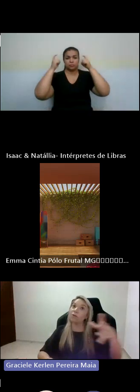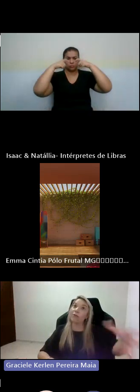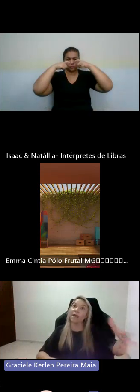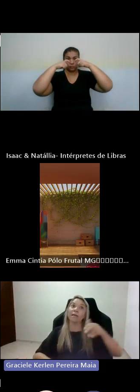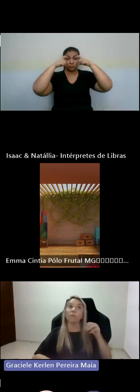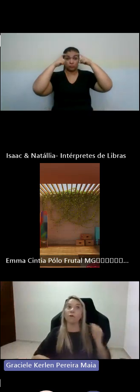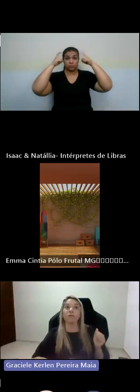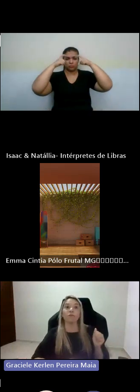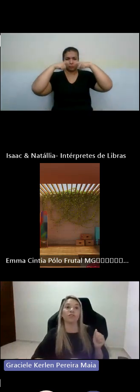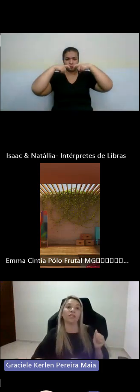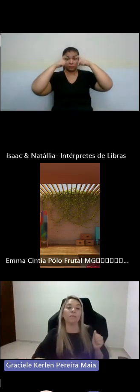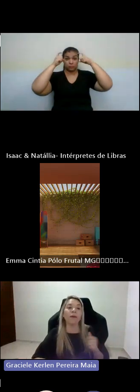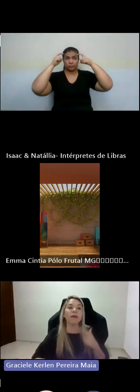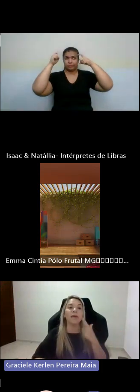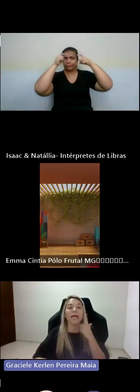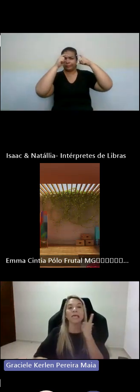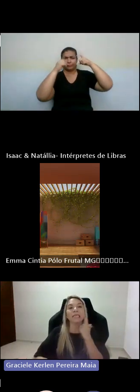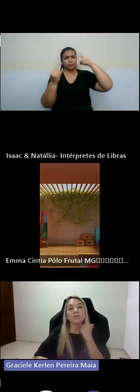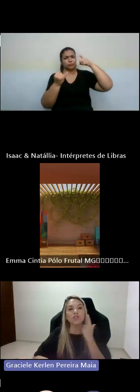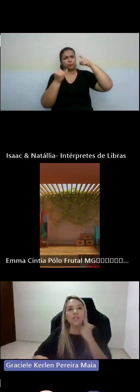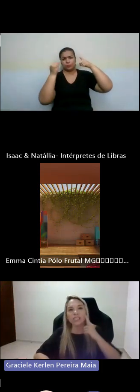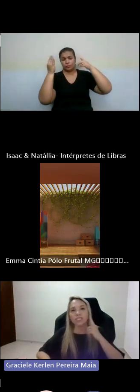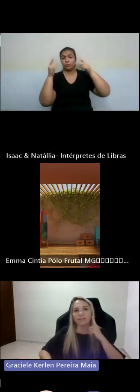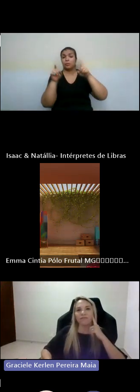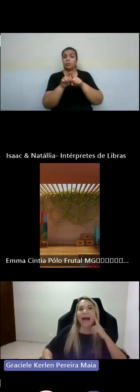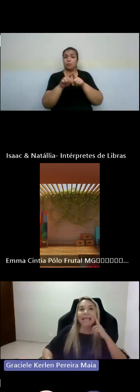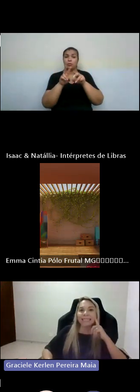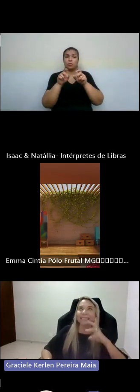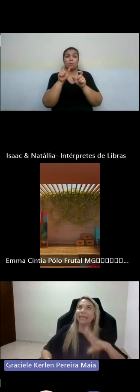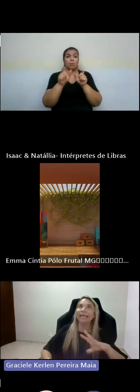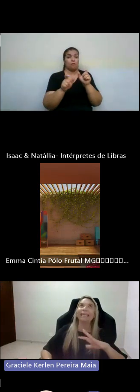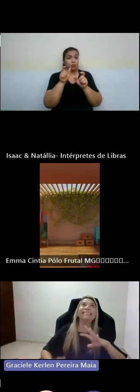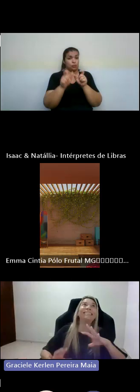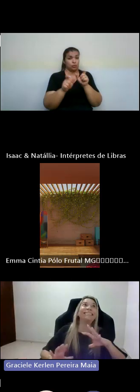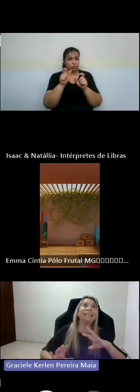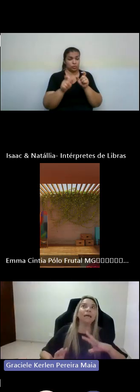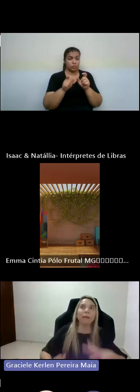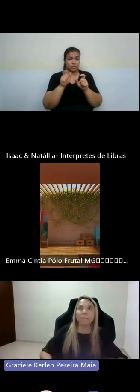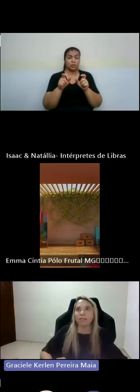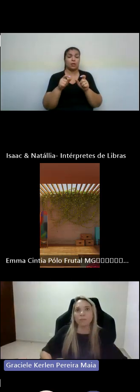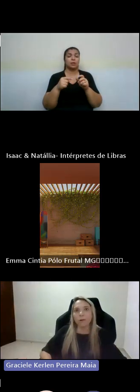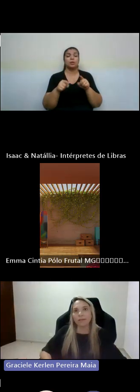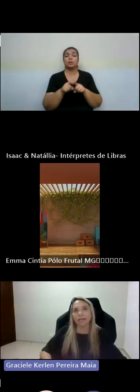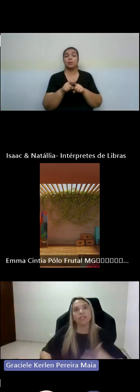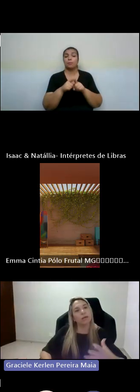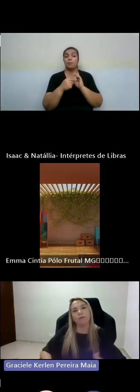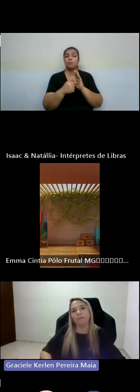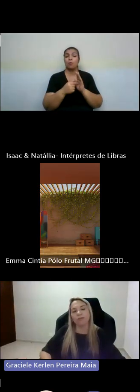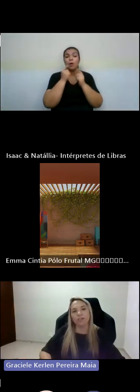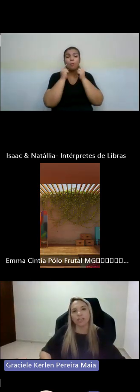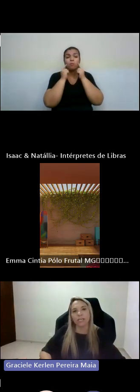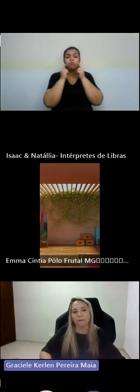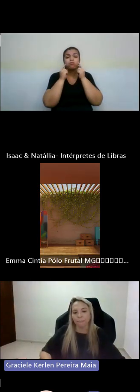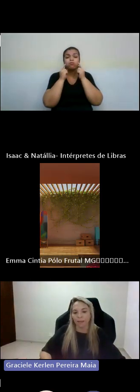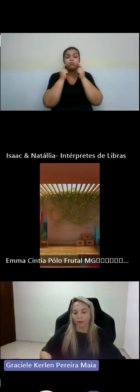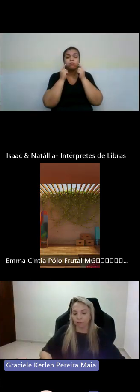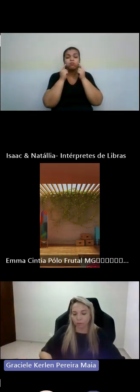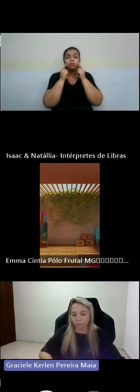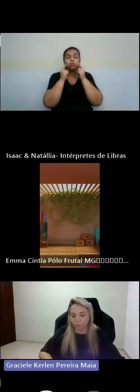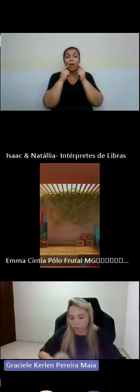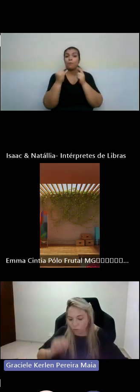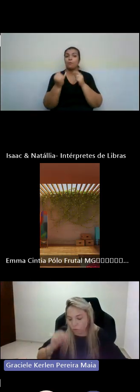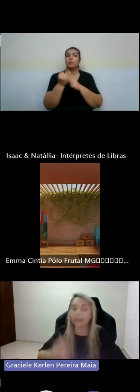Vocês vão ver aqui na morfologia também que as bochechas infladas extremamente importante na morfologia.